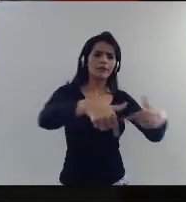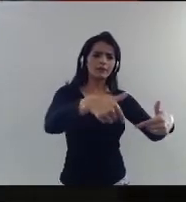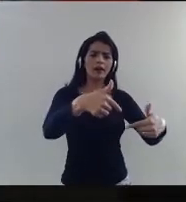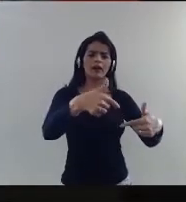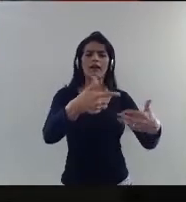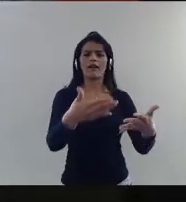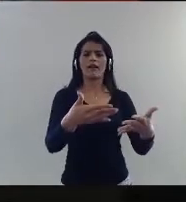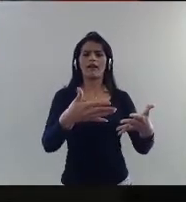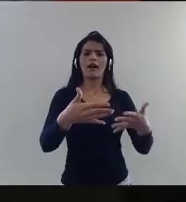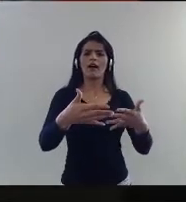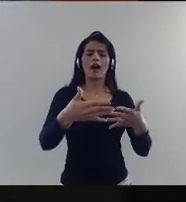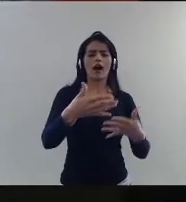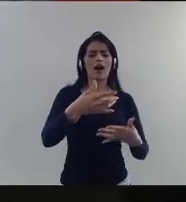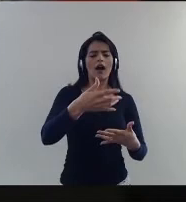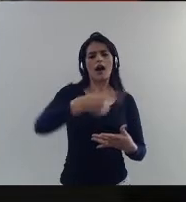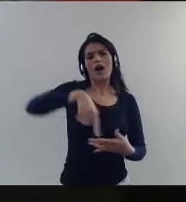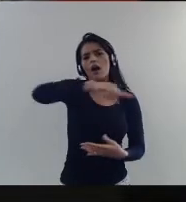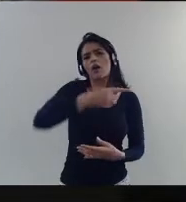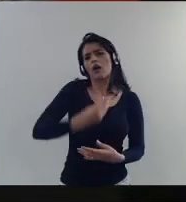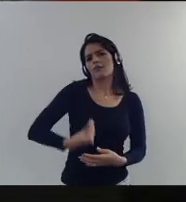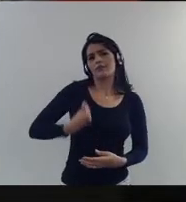profissões, né, especificamente a advocacia.